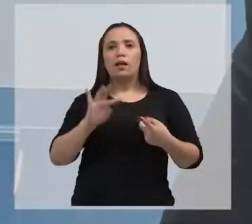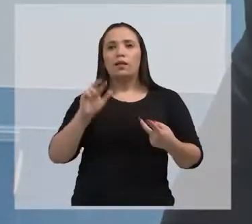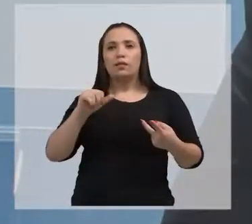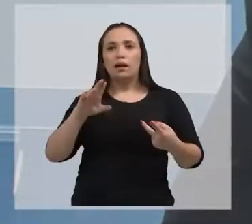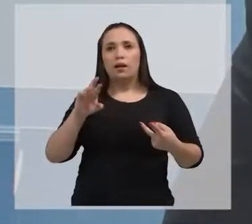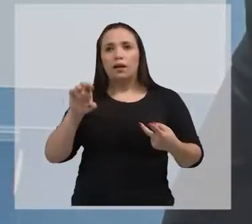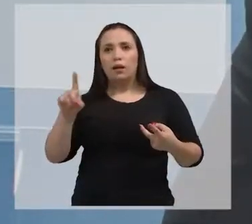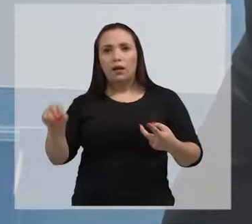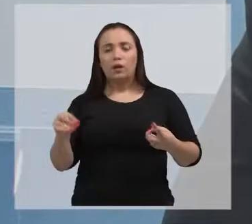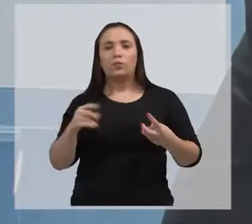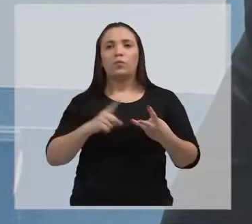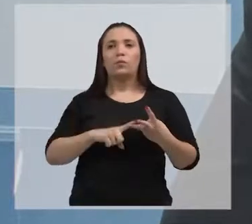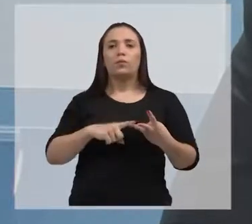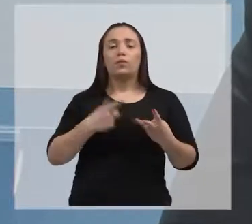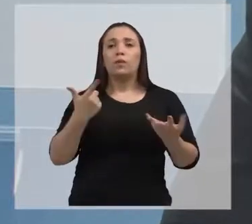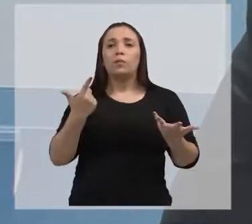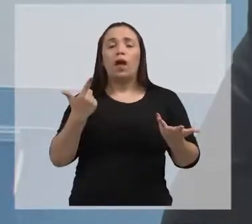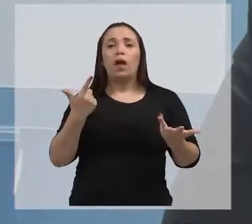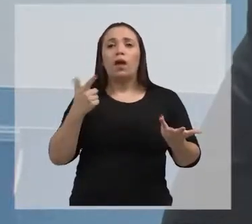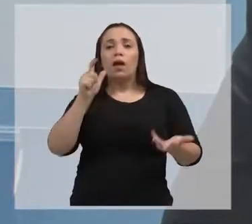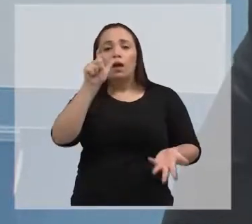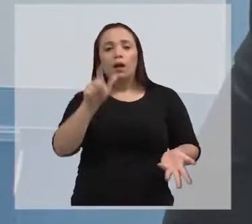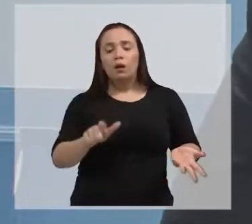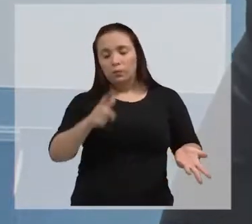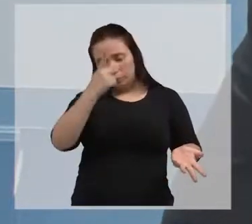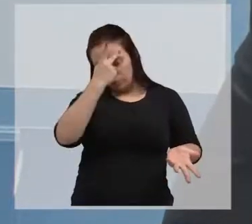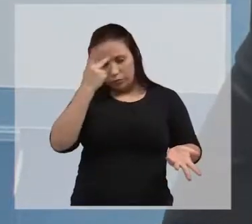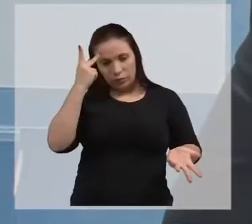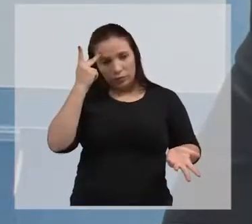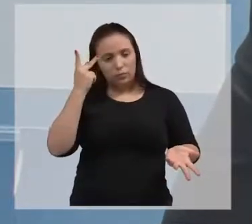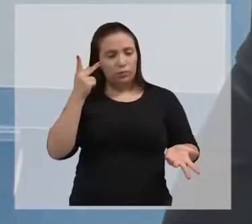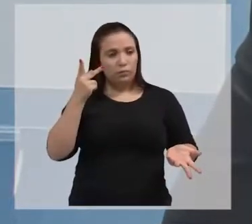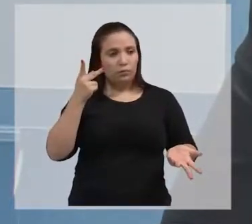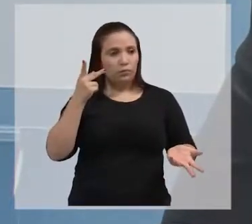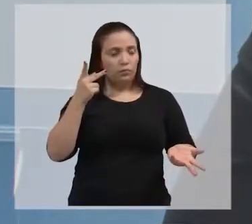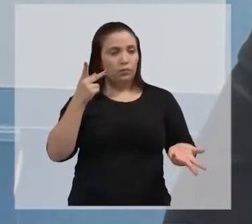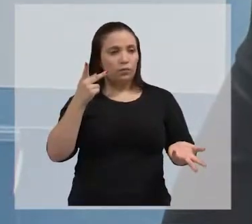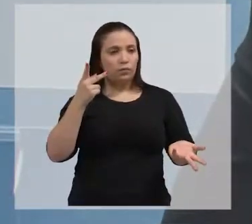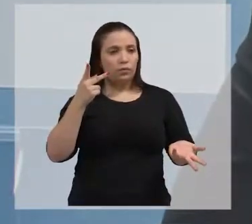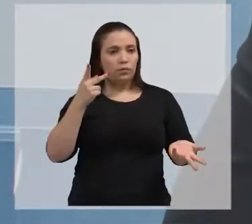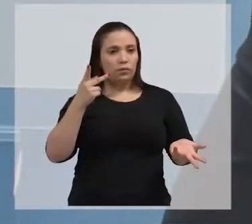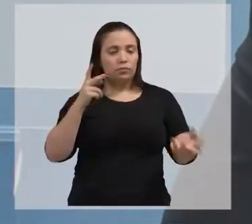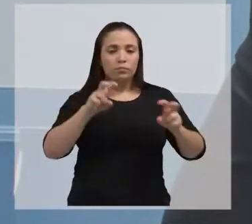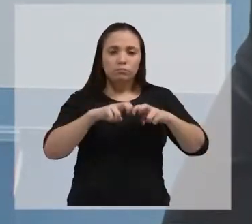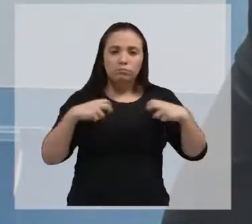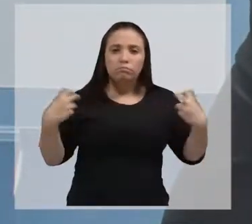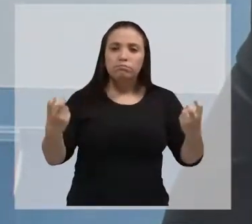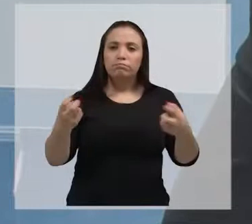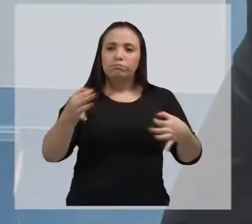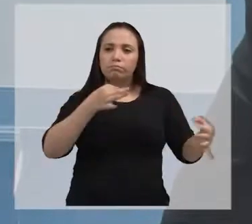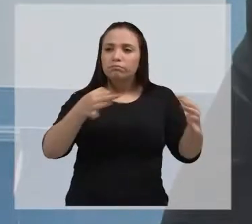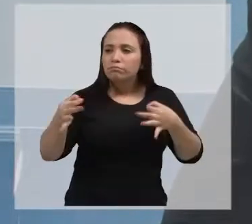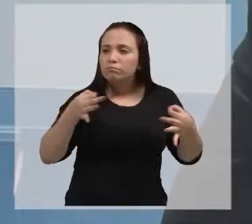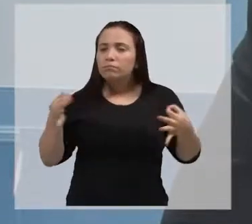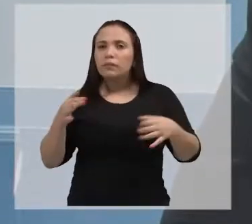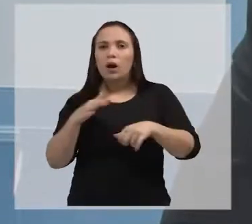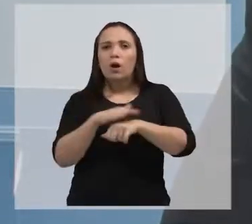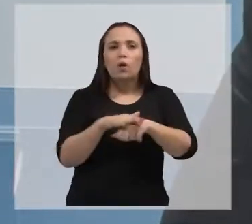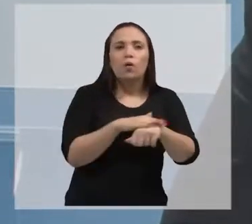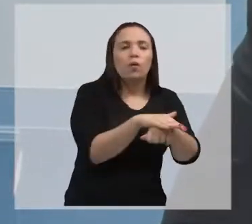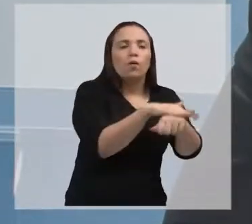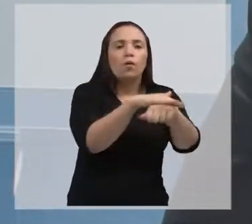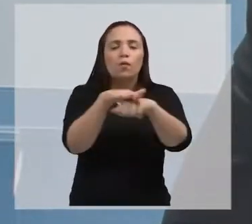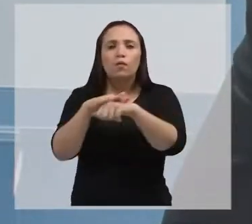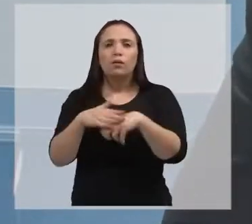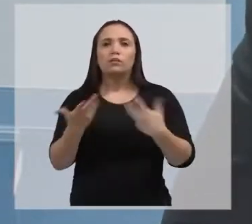Tancredo Neves. Nós não temos uma figura Nós hoje de porte. ainda que possa, vamos parar, vamos sentar aqui, vamos se preocupar com o nosso país, nós temos